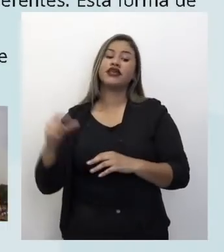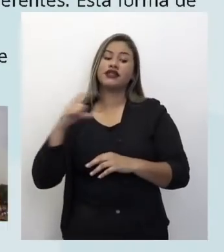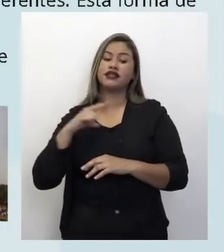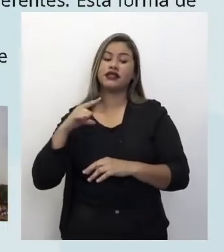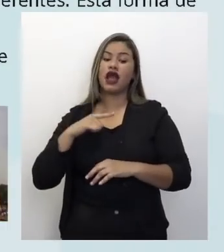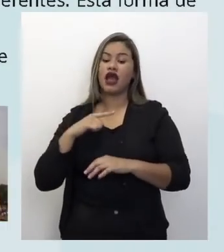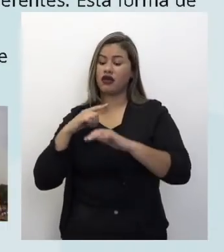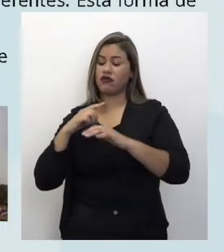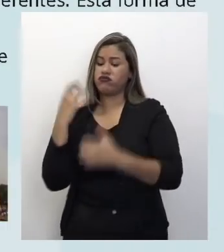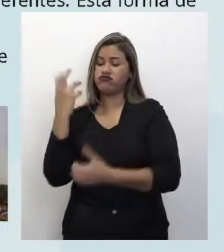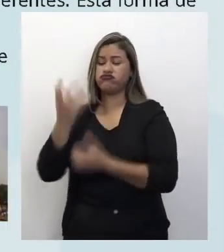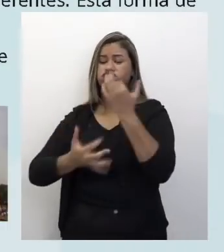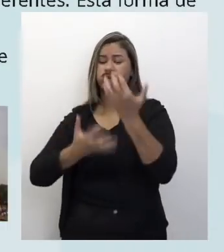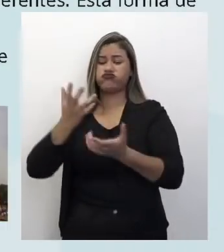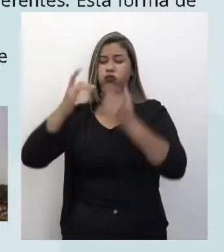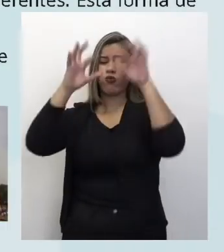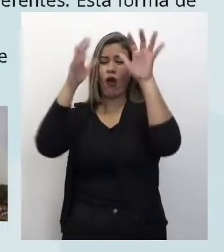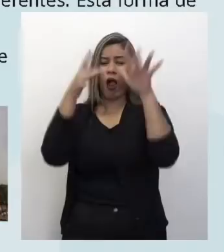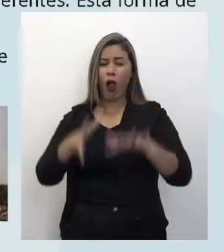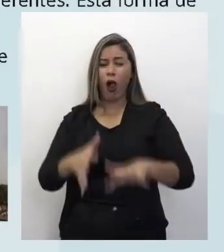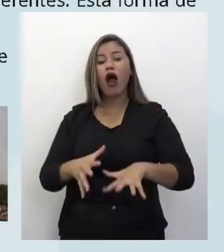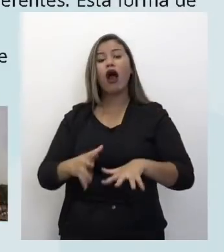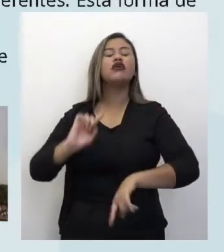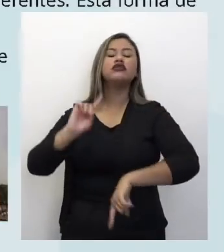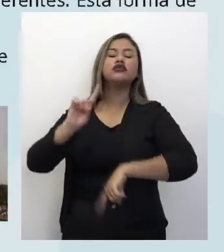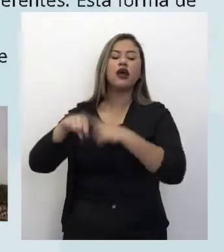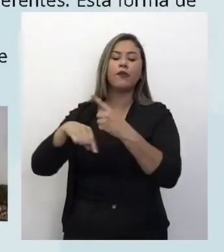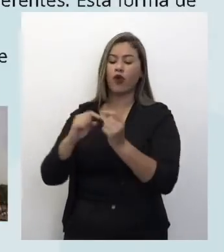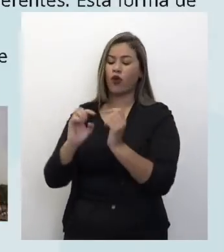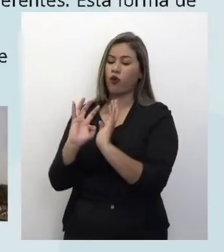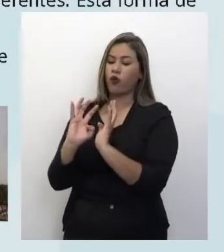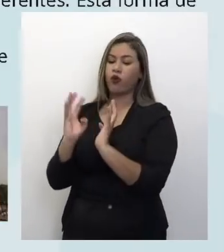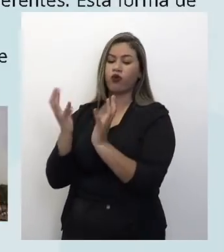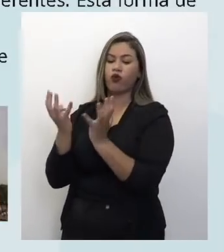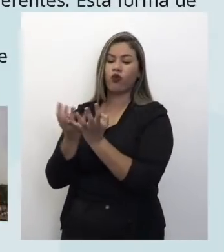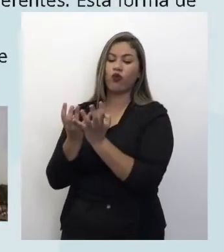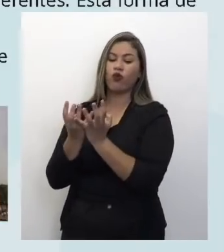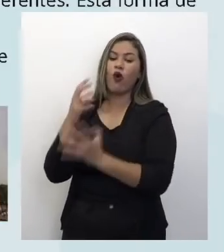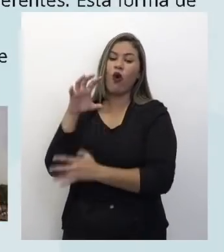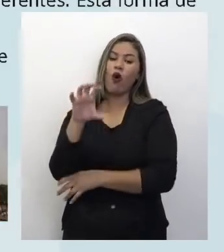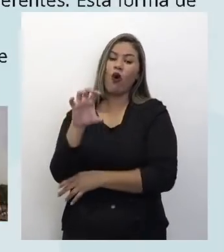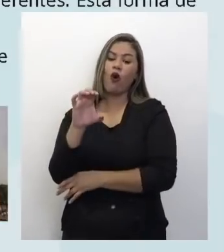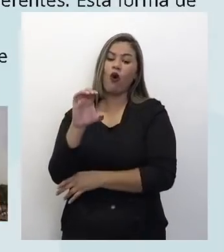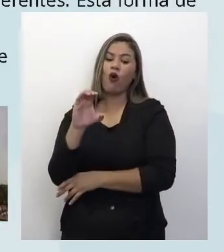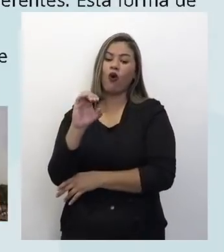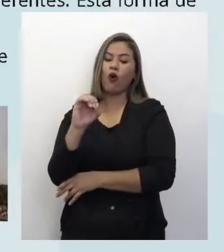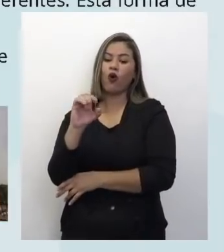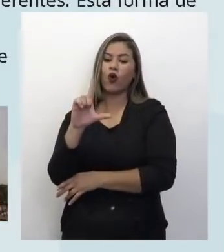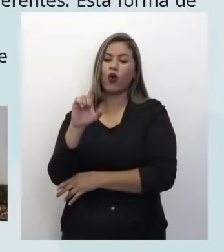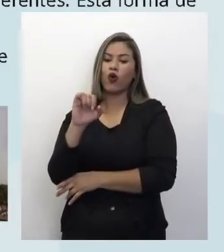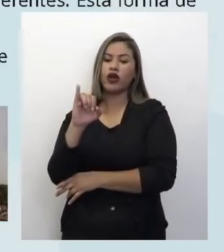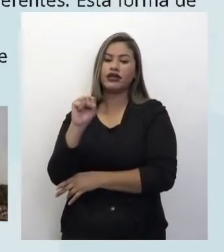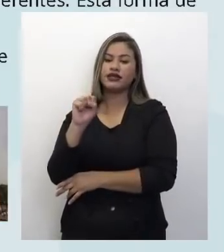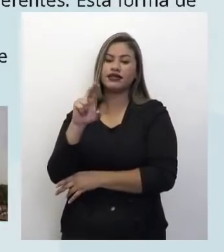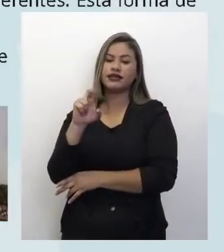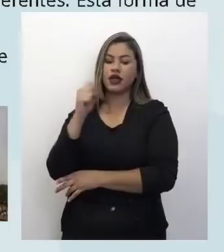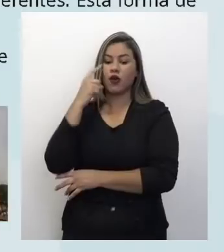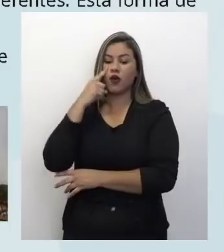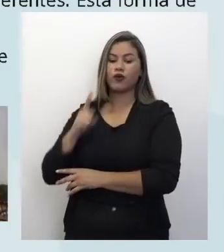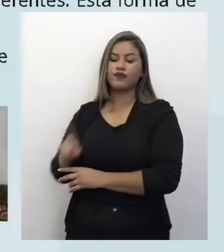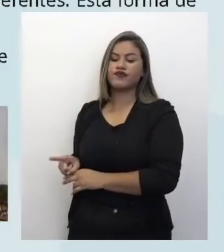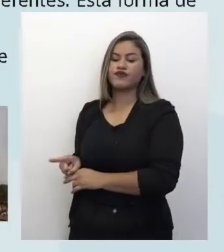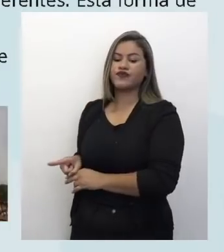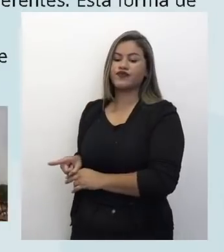mesmas apresentações, só que para um público menor. Então, o Coliseu é a foto que vocês estão vendo aí, existem as